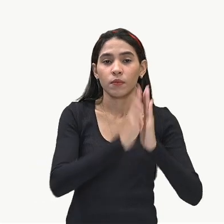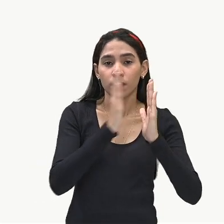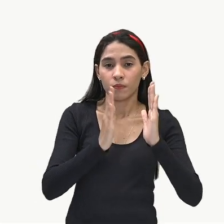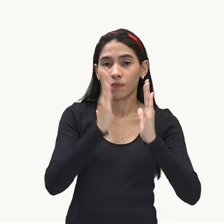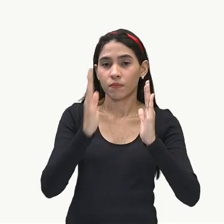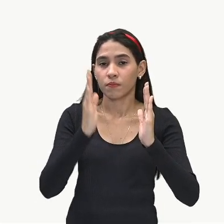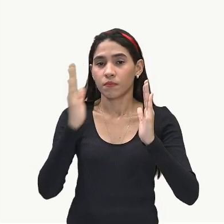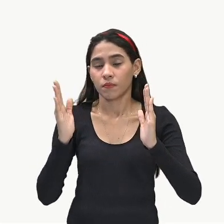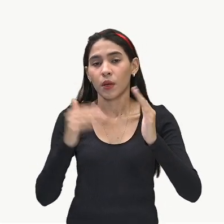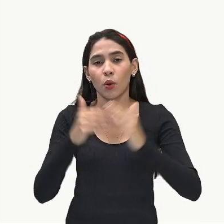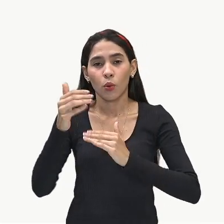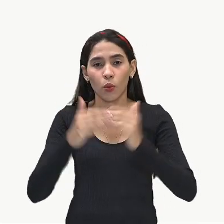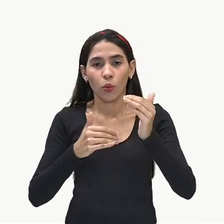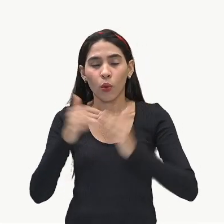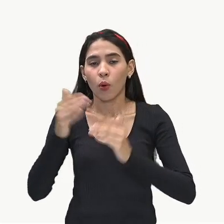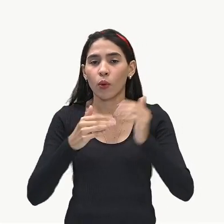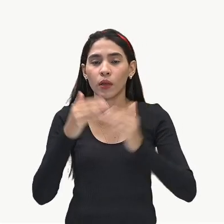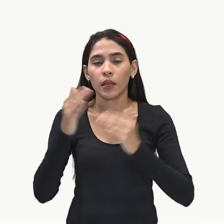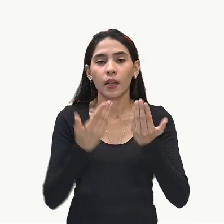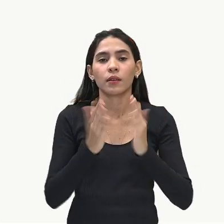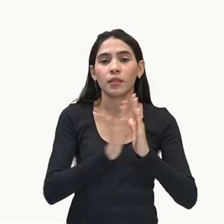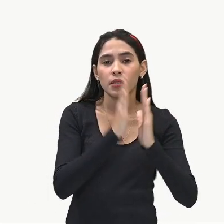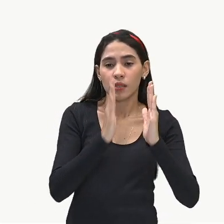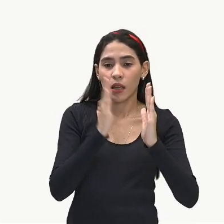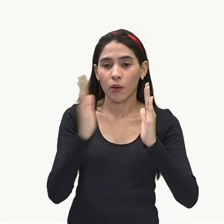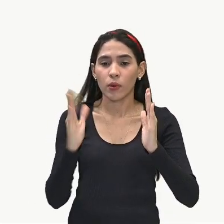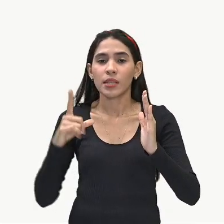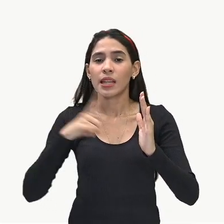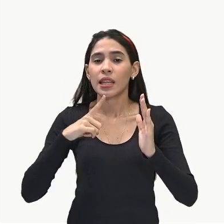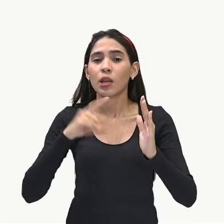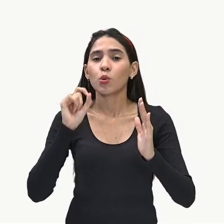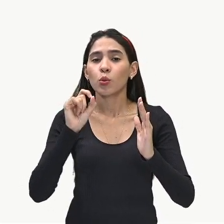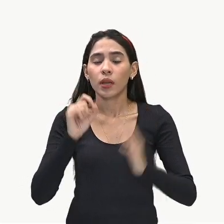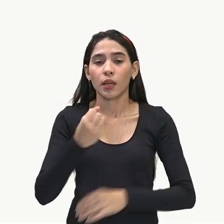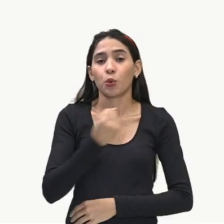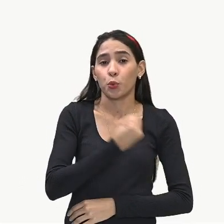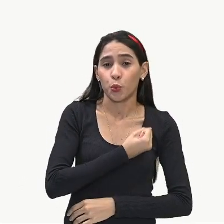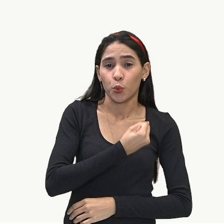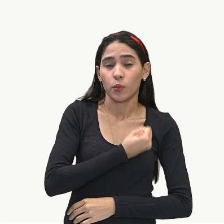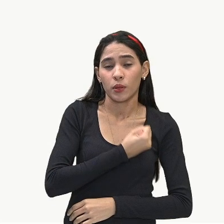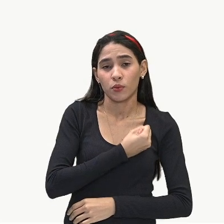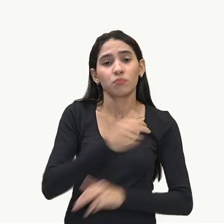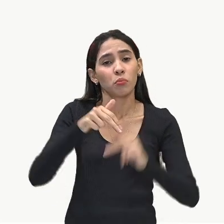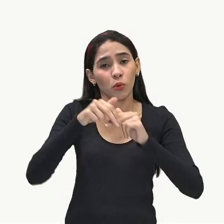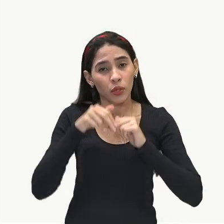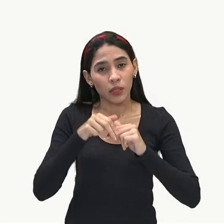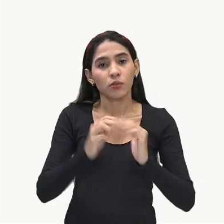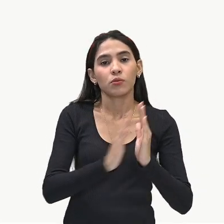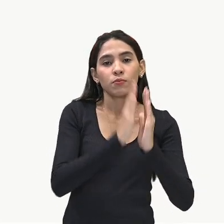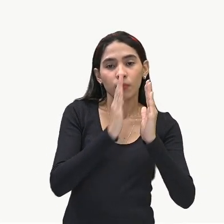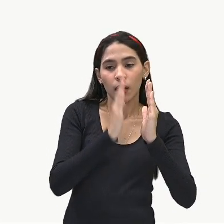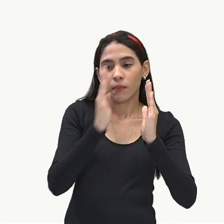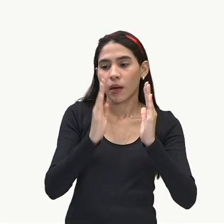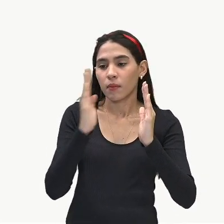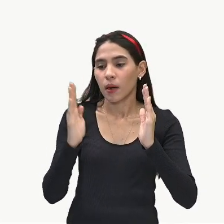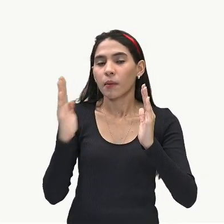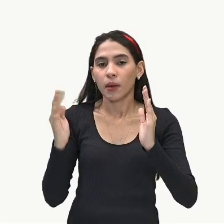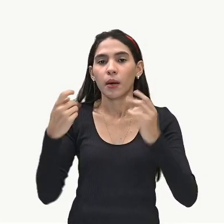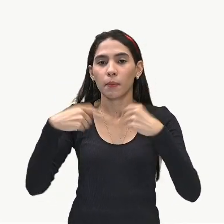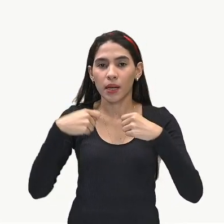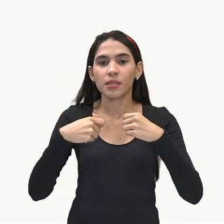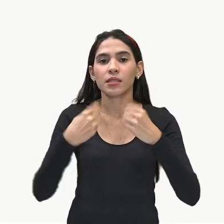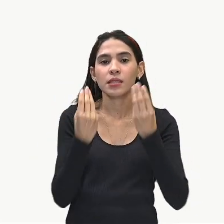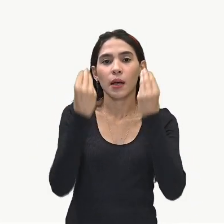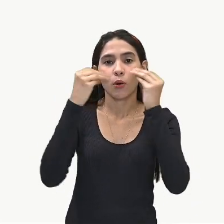qualquer sequência formada por números. Claro, né? É uma sequência numérica, precisa ser formada por